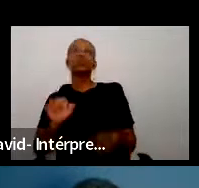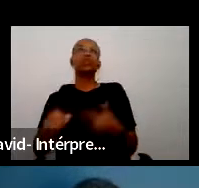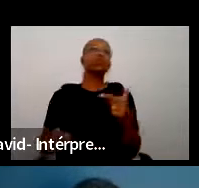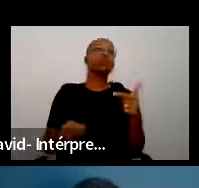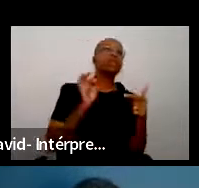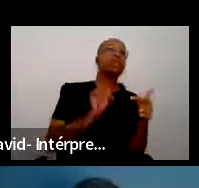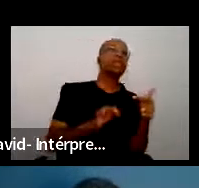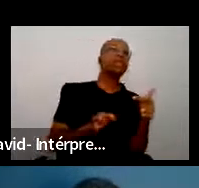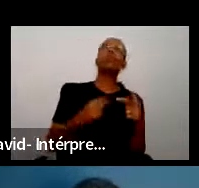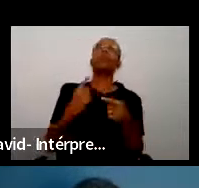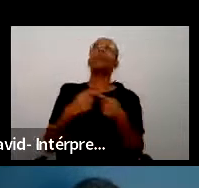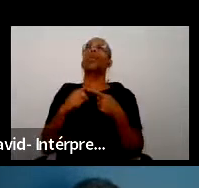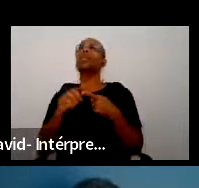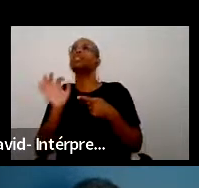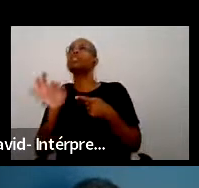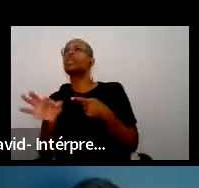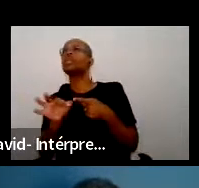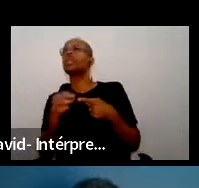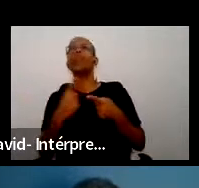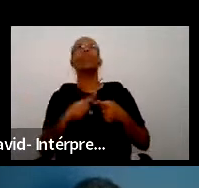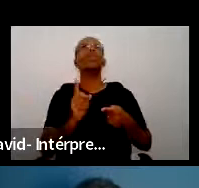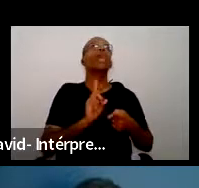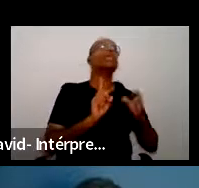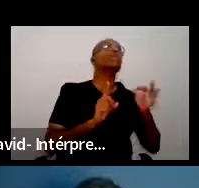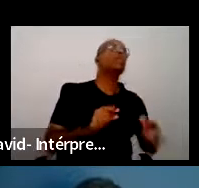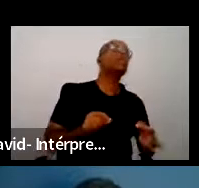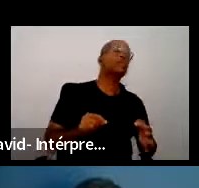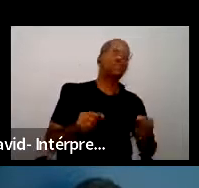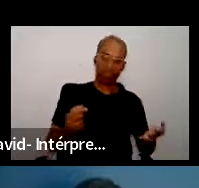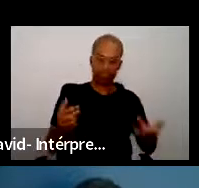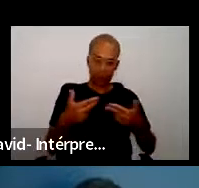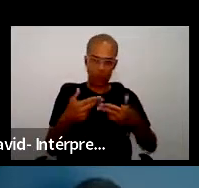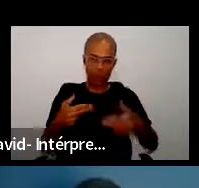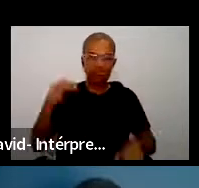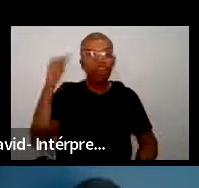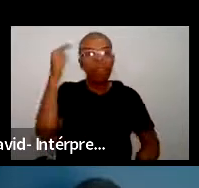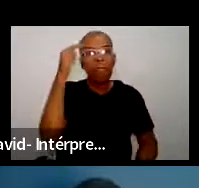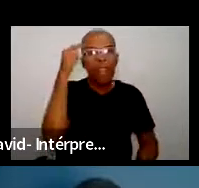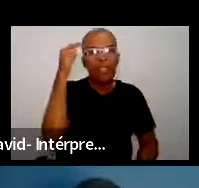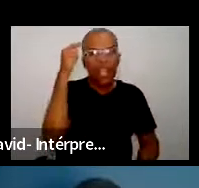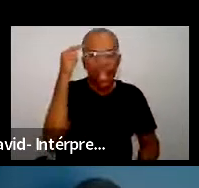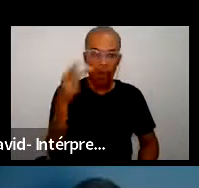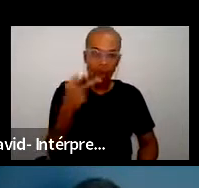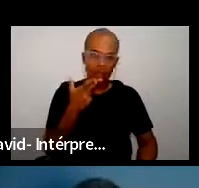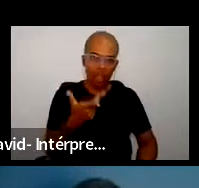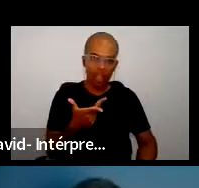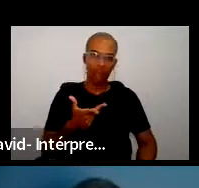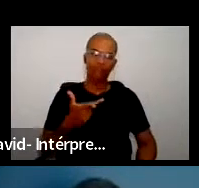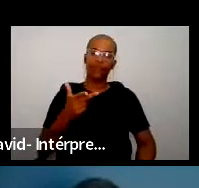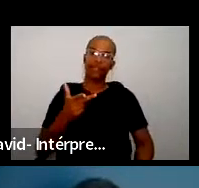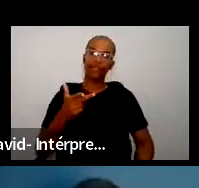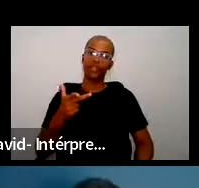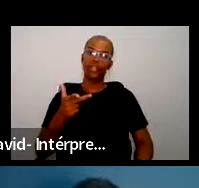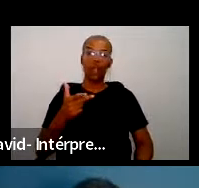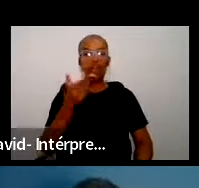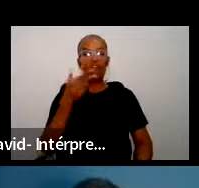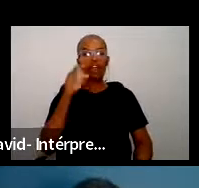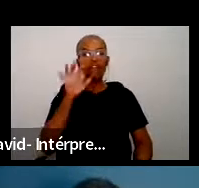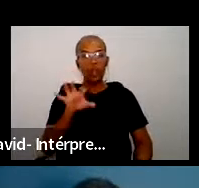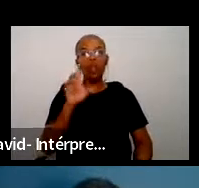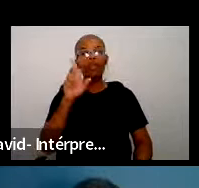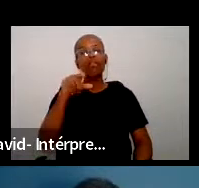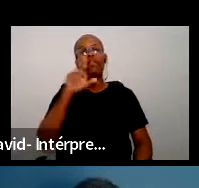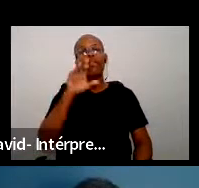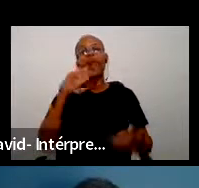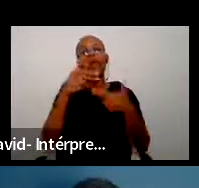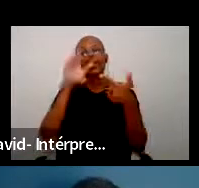certo? Então, essas questões é que eu estou colocando quando eu falei, eu quis, na verdade, colocar essa questão como central,